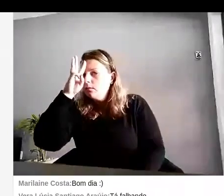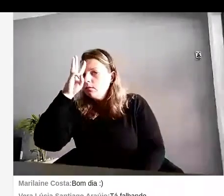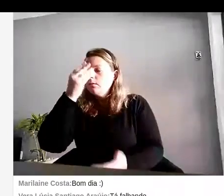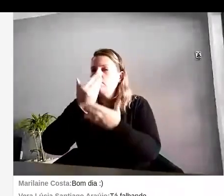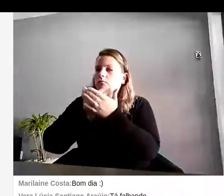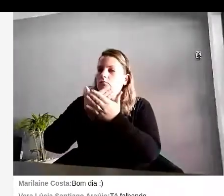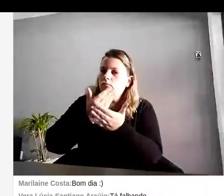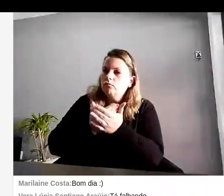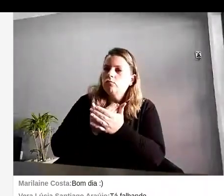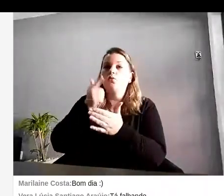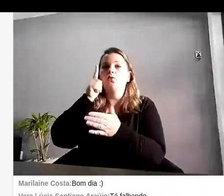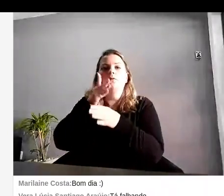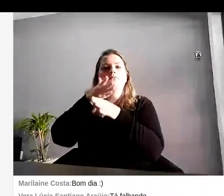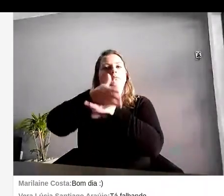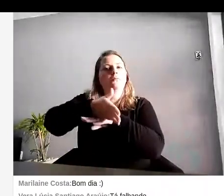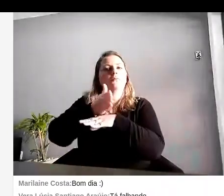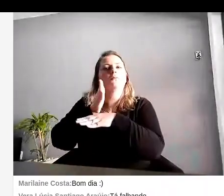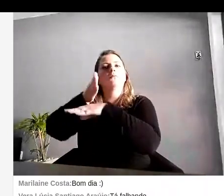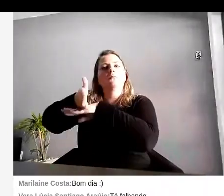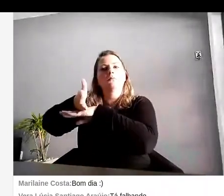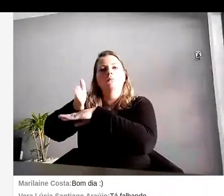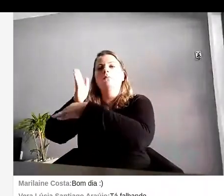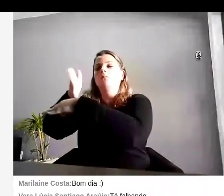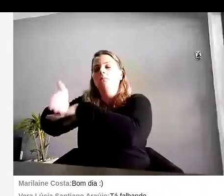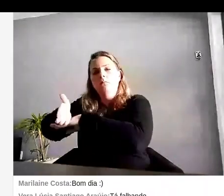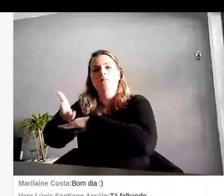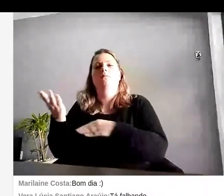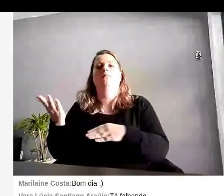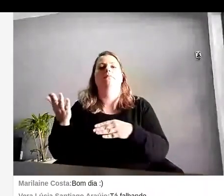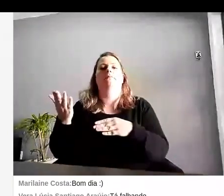ainda estamos muitíssimo longe do ideal.